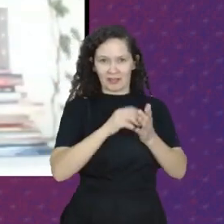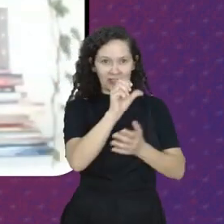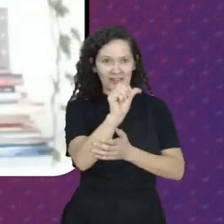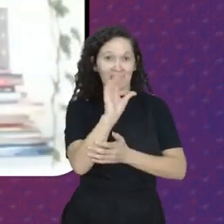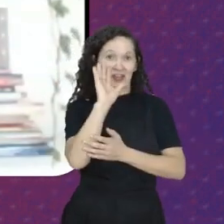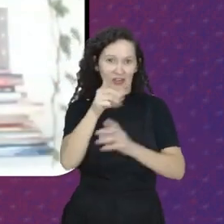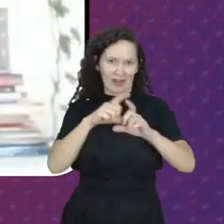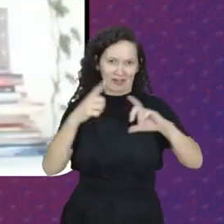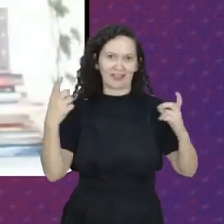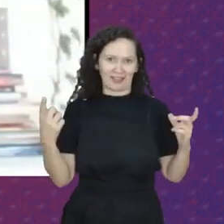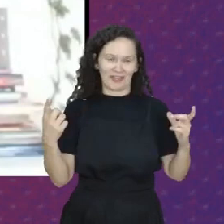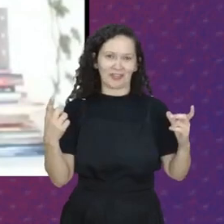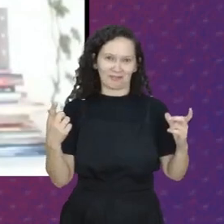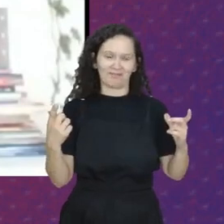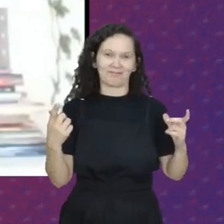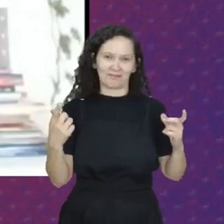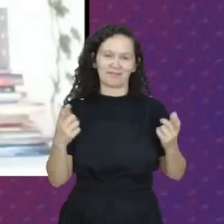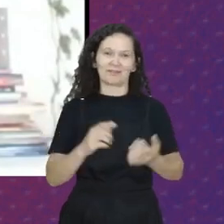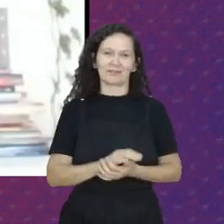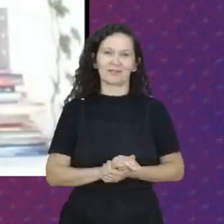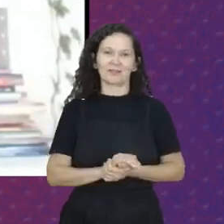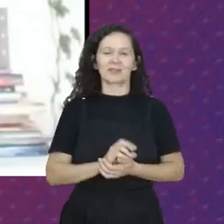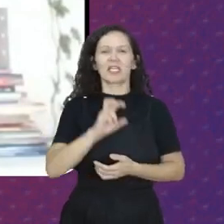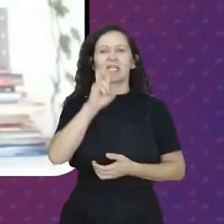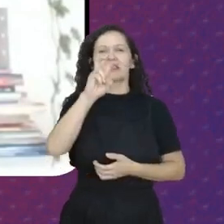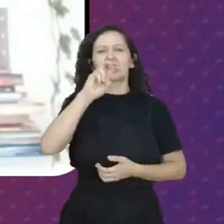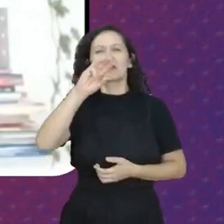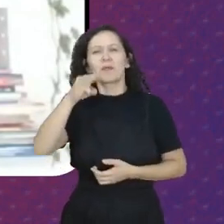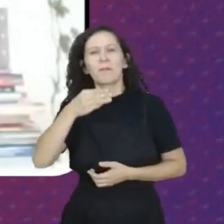era alto, eram